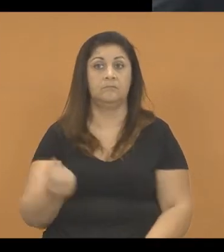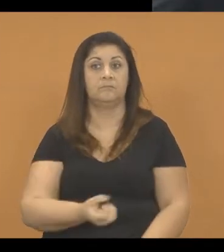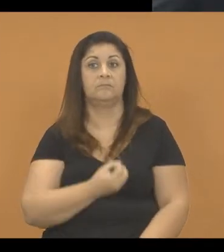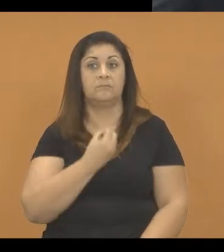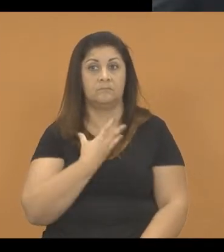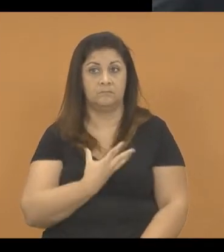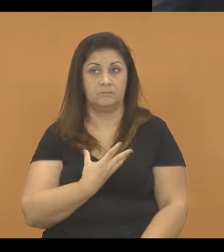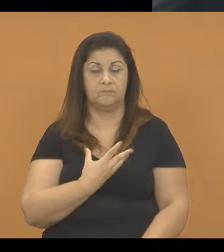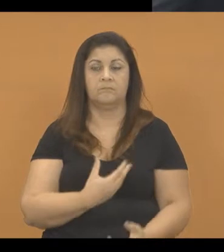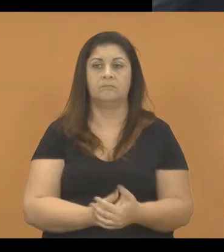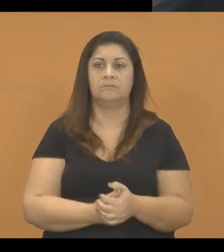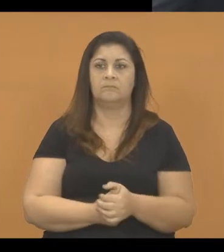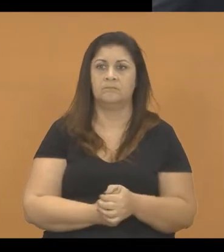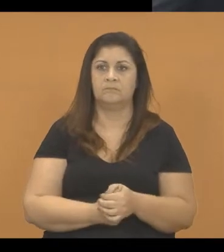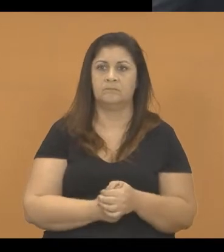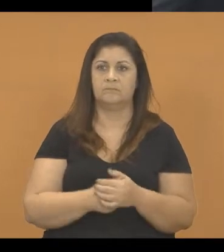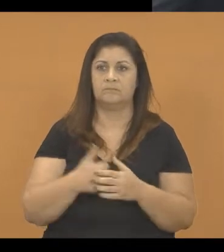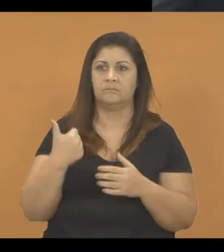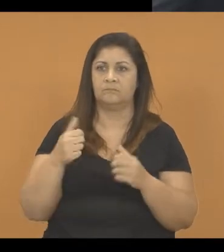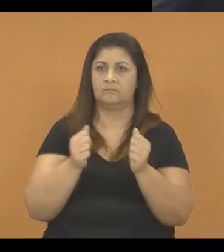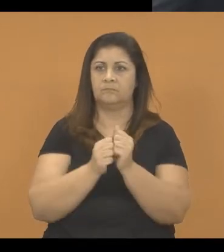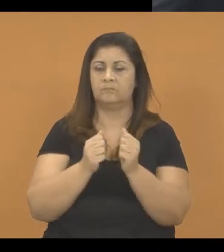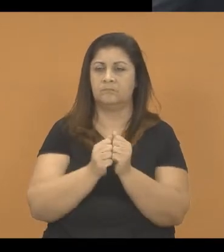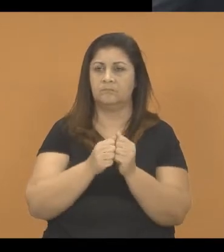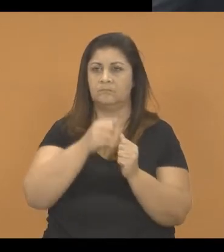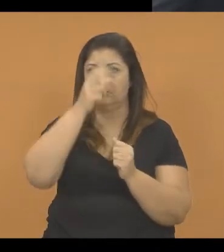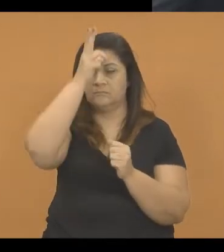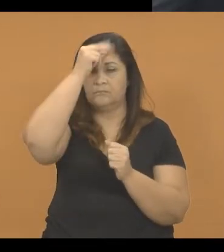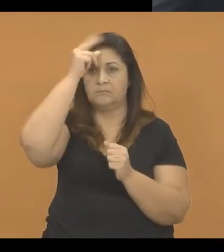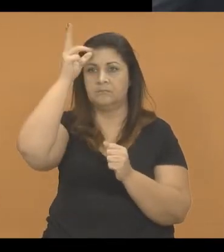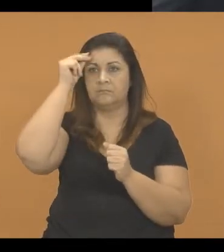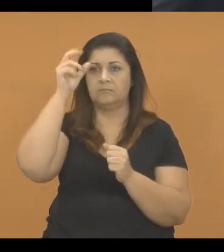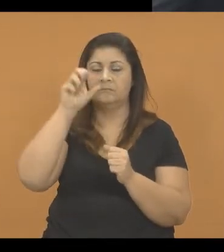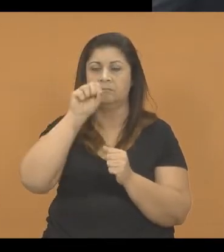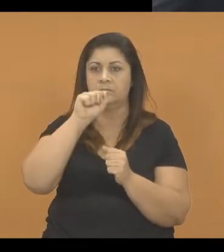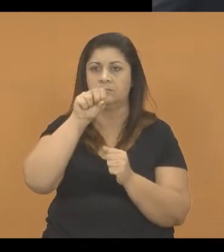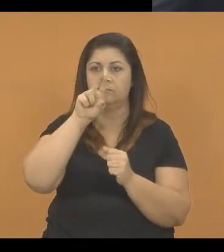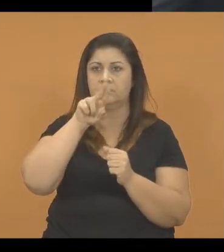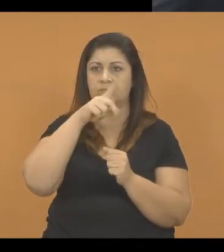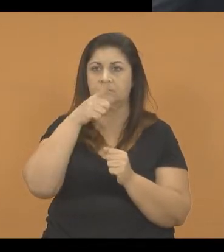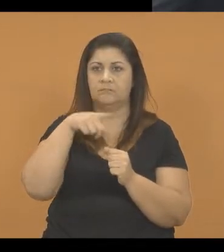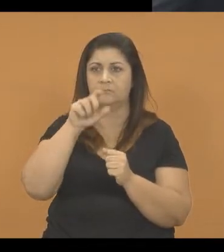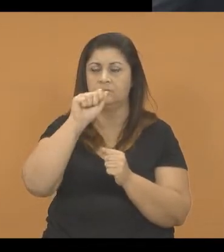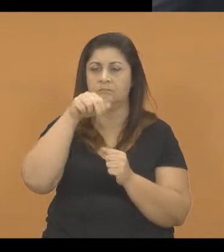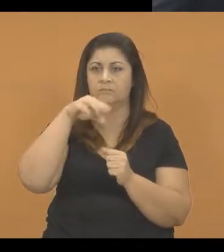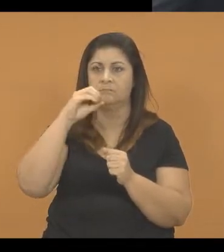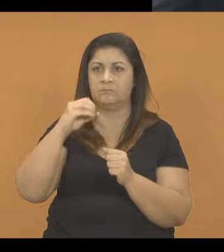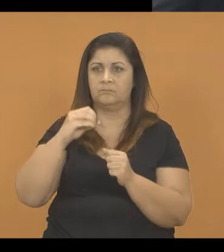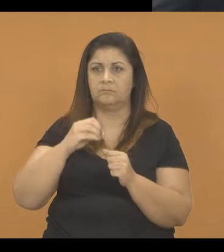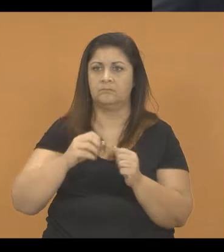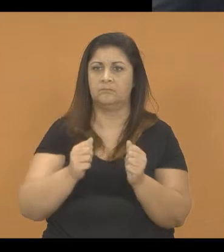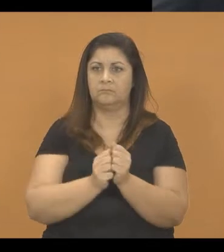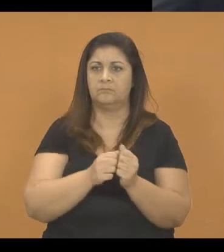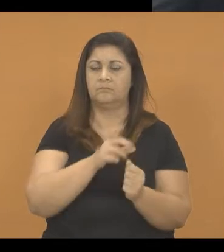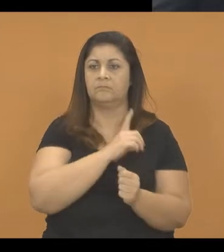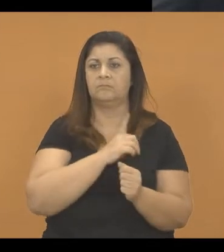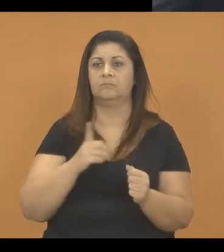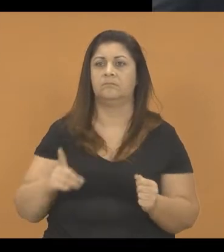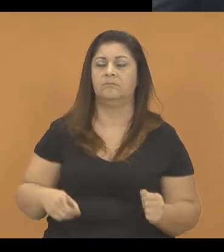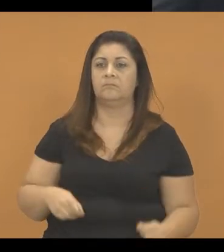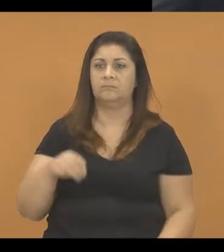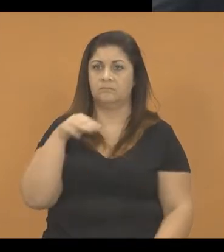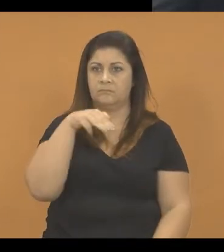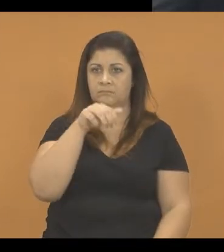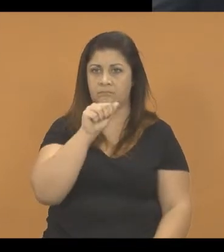aqui uma discussão junto na foto o prefeito de suzano comigo prefeito de guararema e o deputado federal marcio alvino ali